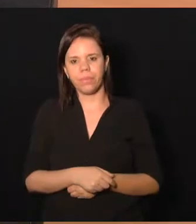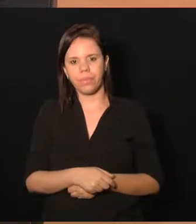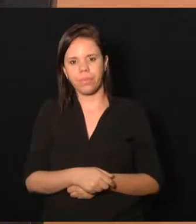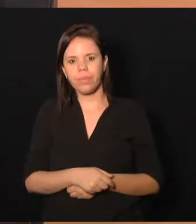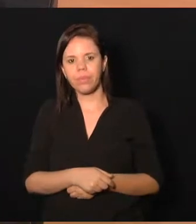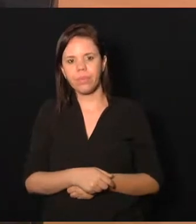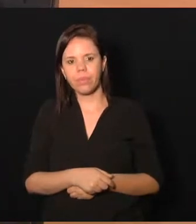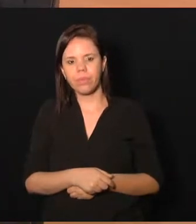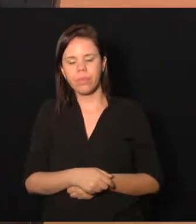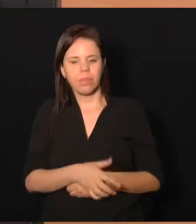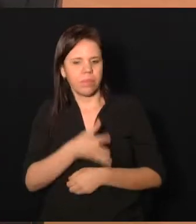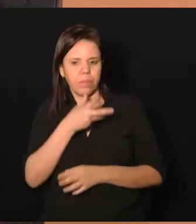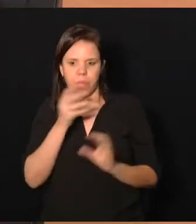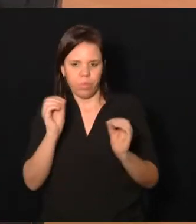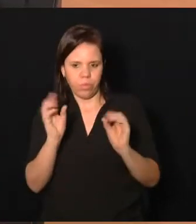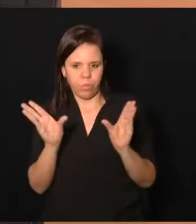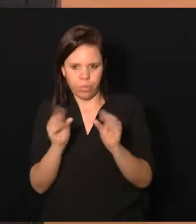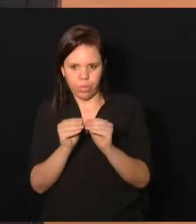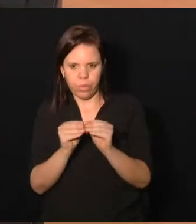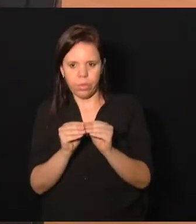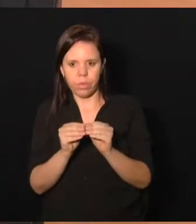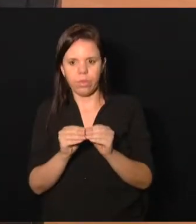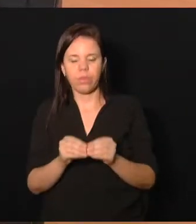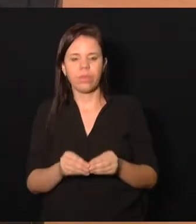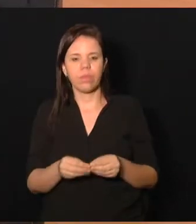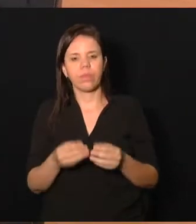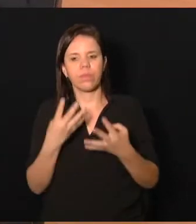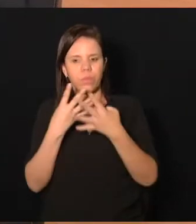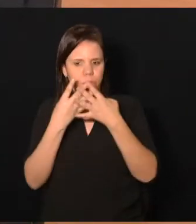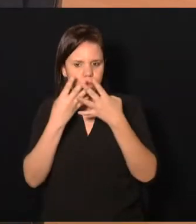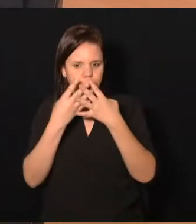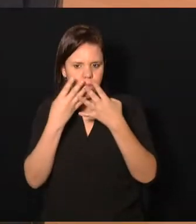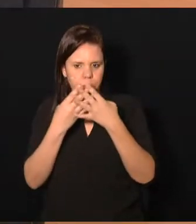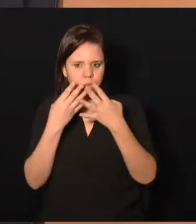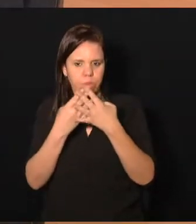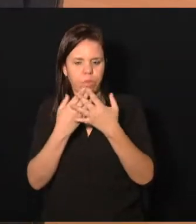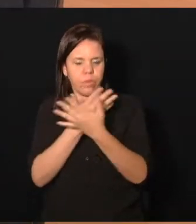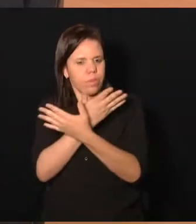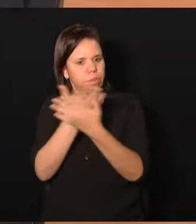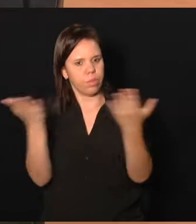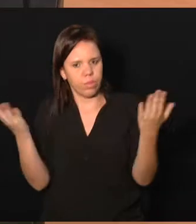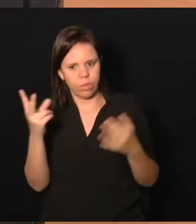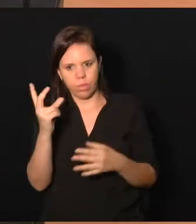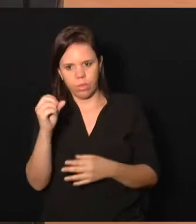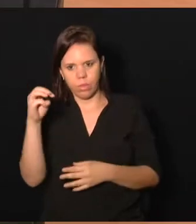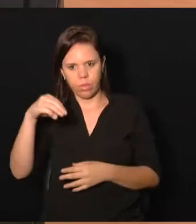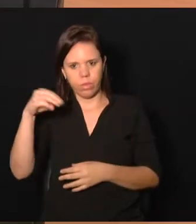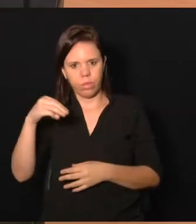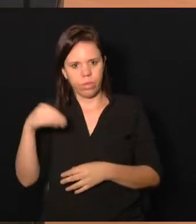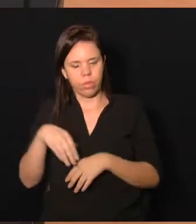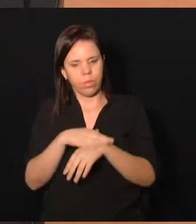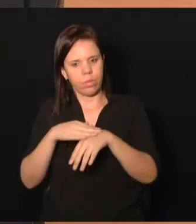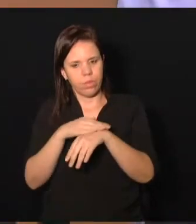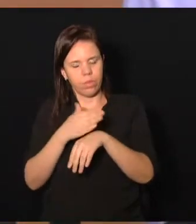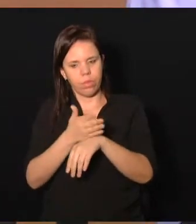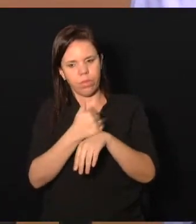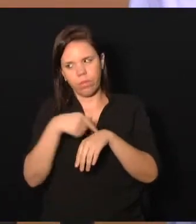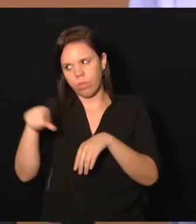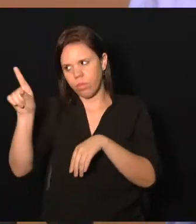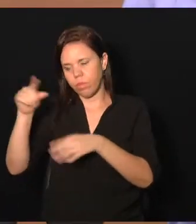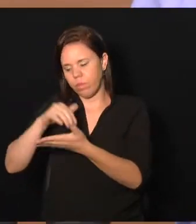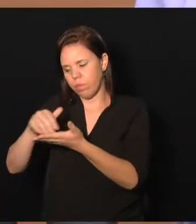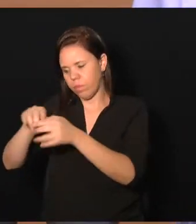Sem muitas delongas, né? Eu confesso para vocês que em 20 minutos que conversamos ali no